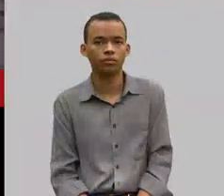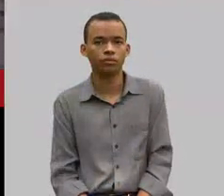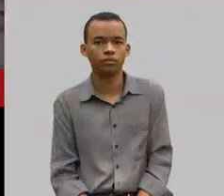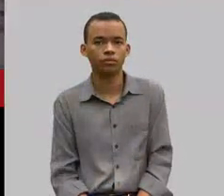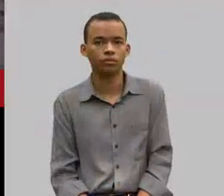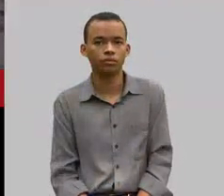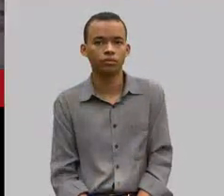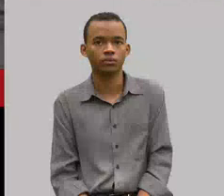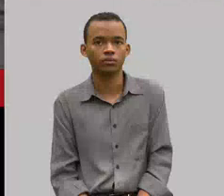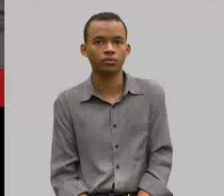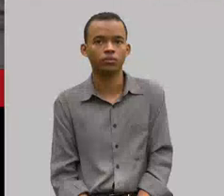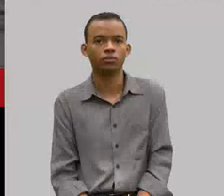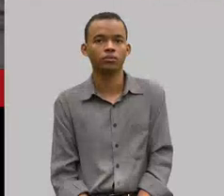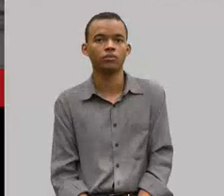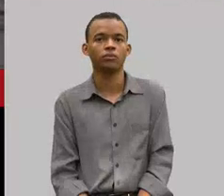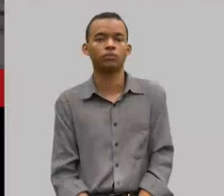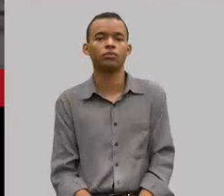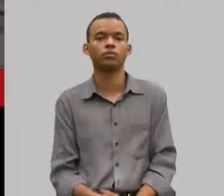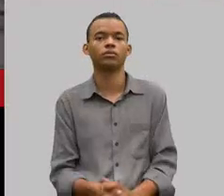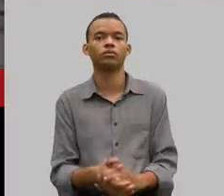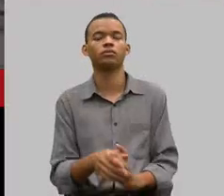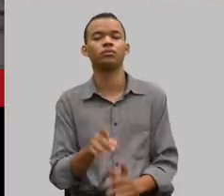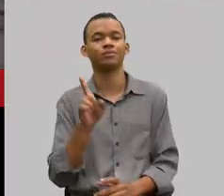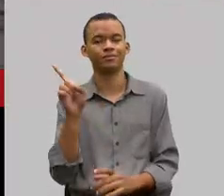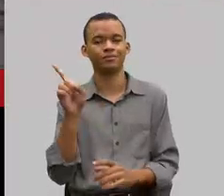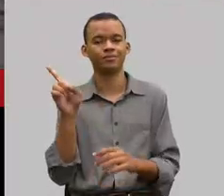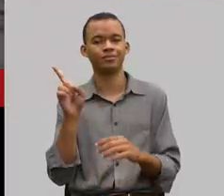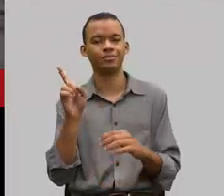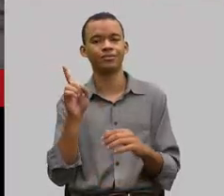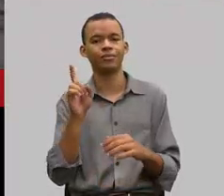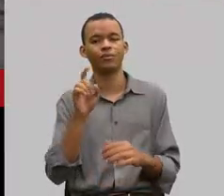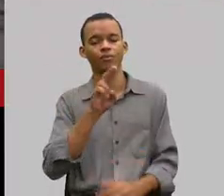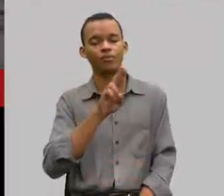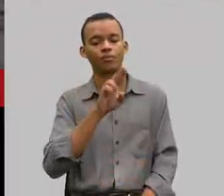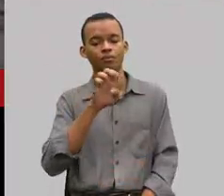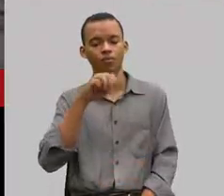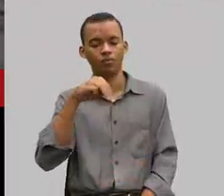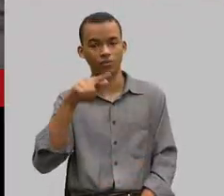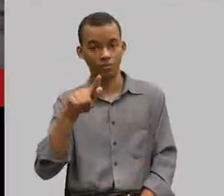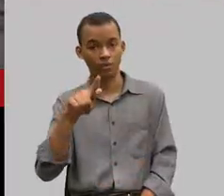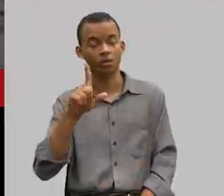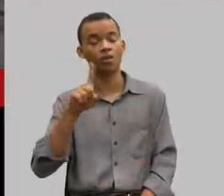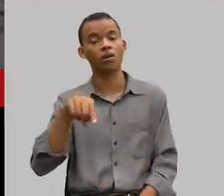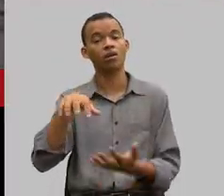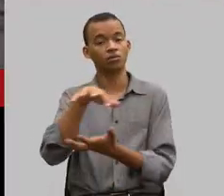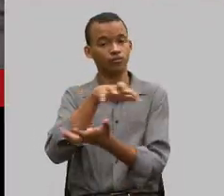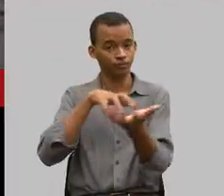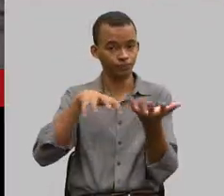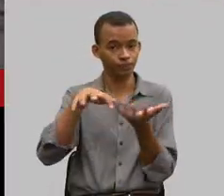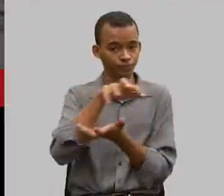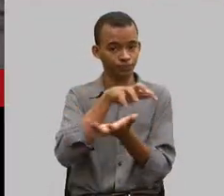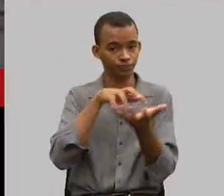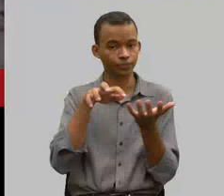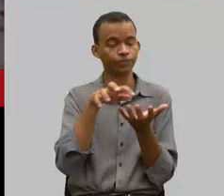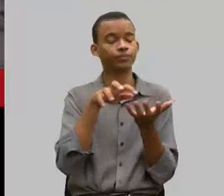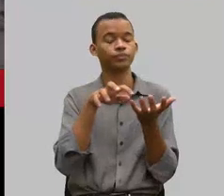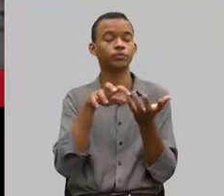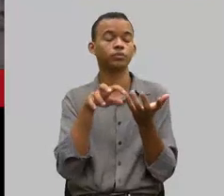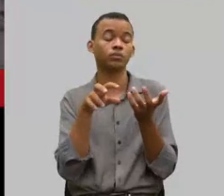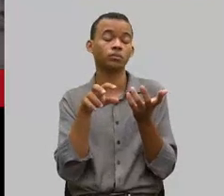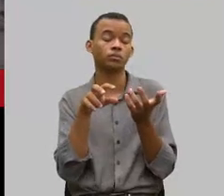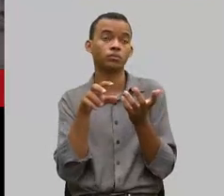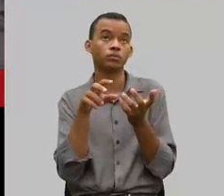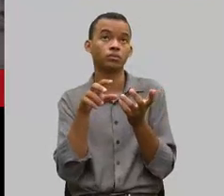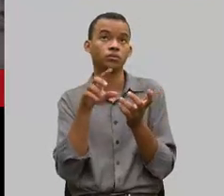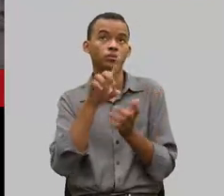desde o dia 2 de Maio e uma greve então se torna assunto de várias secretárias eu sei que